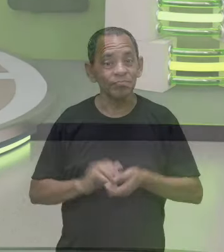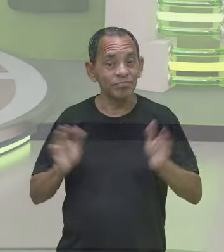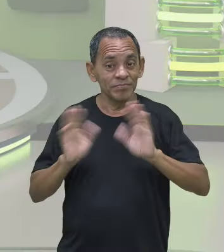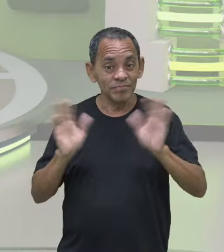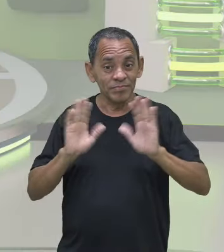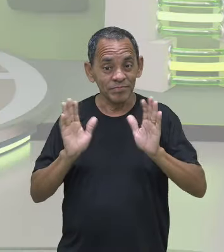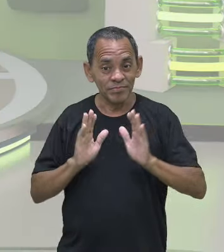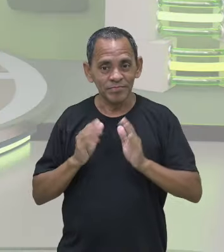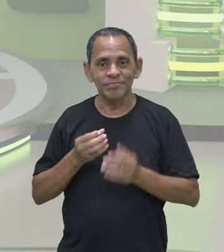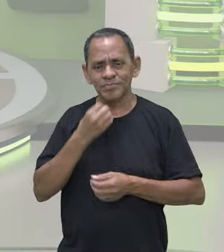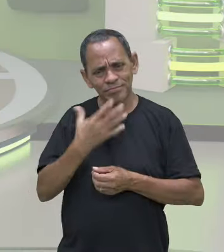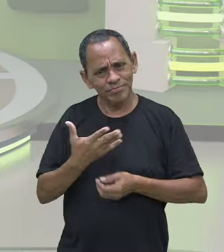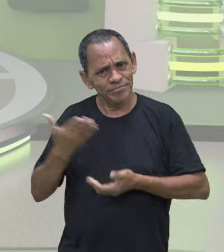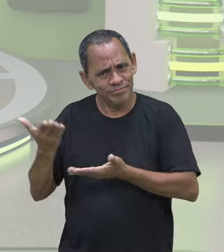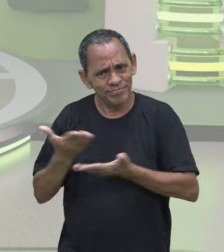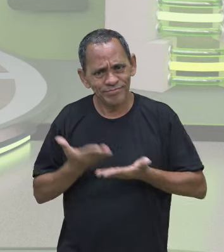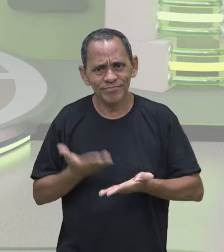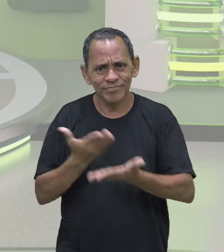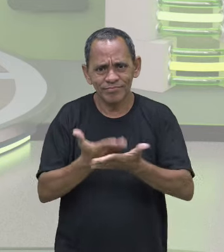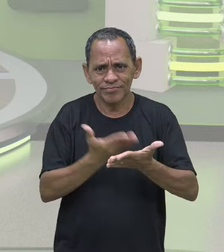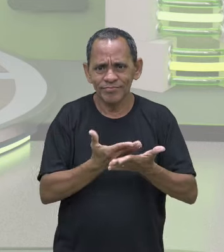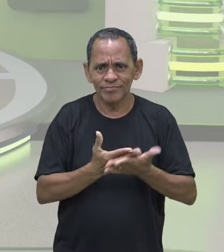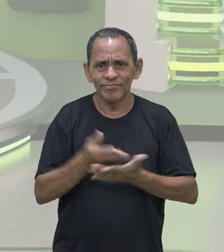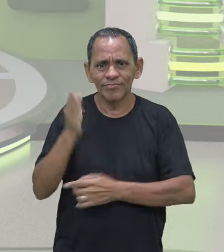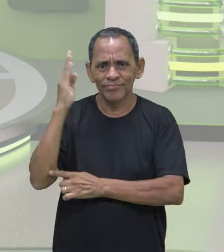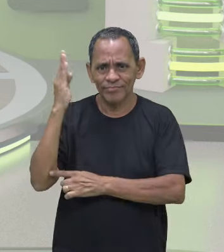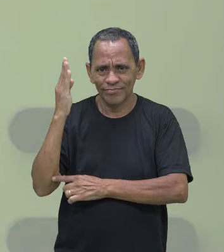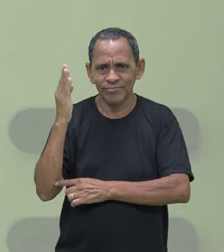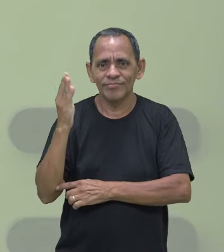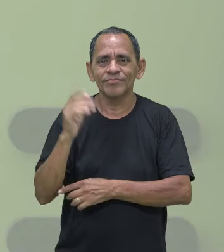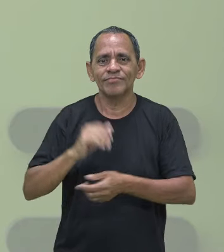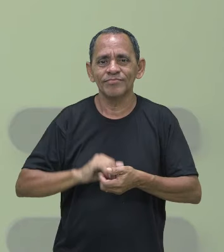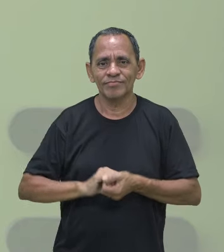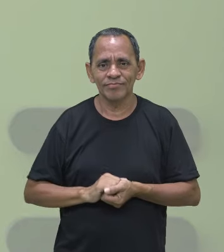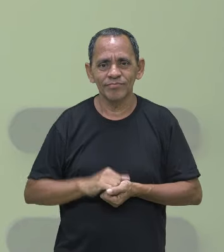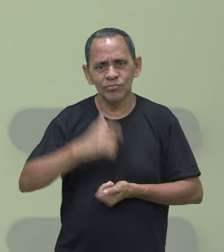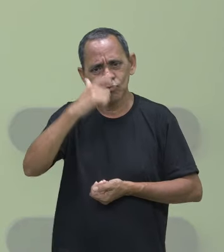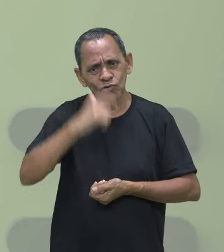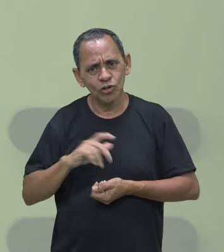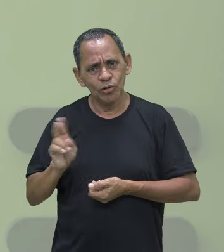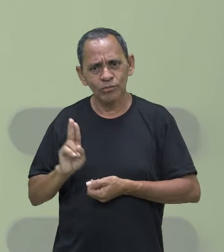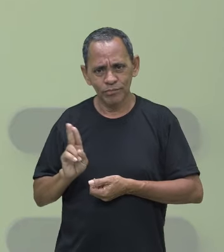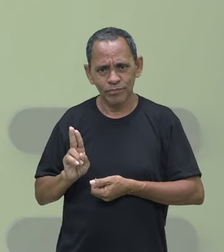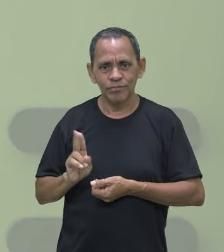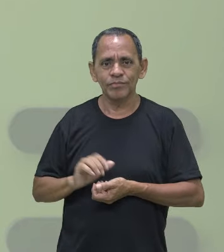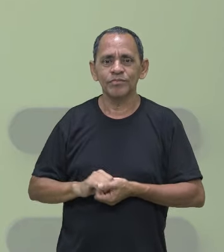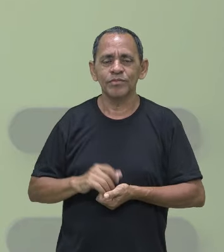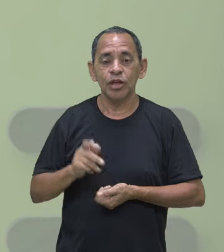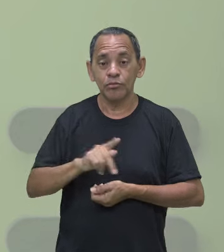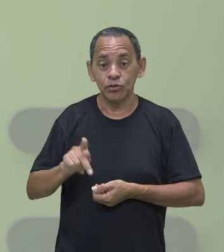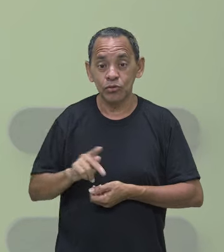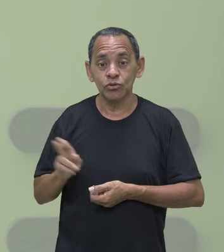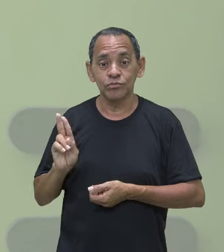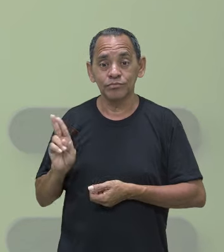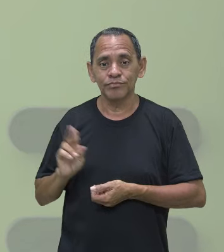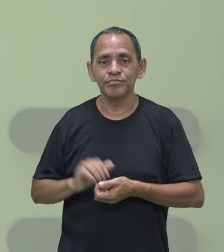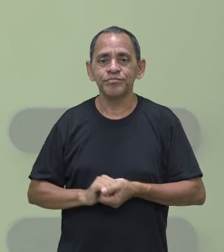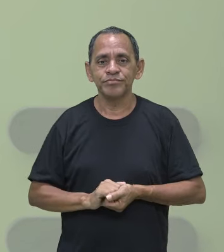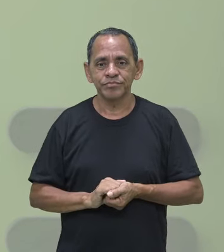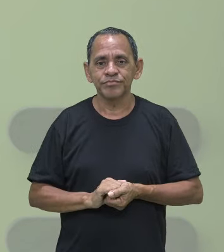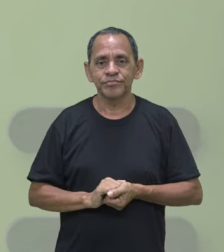Olá, sejam bem-vindos para a nossa aula de Biologia. Eu sou o professor Daison Jardim e vamos ver